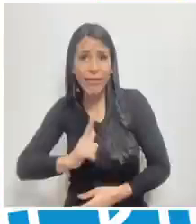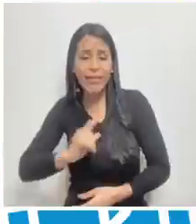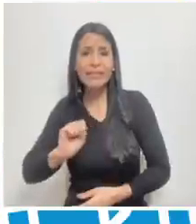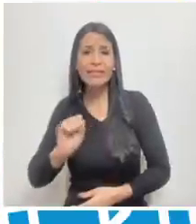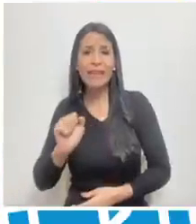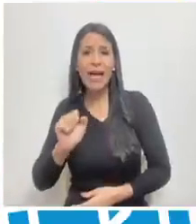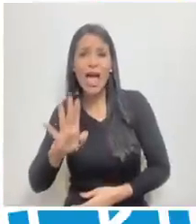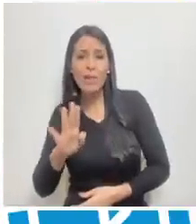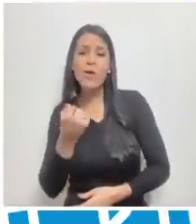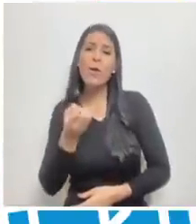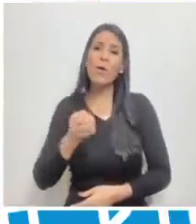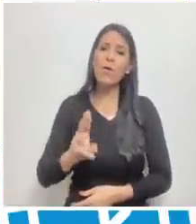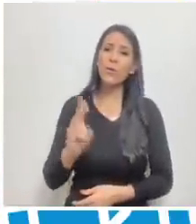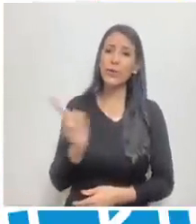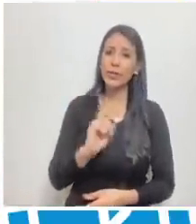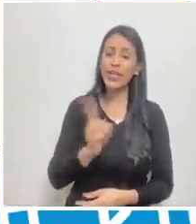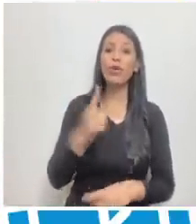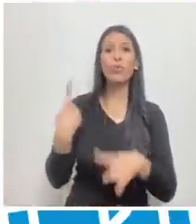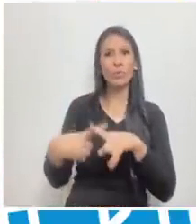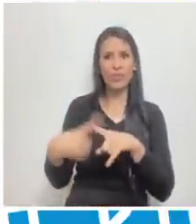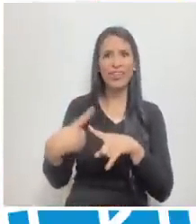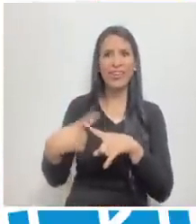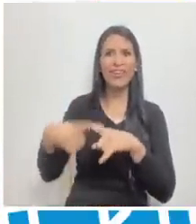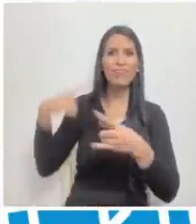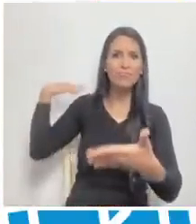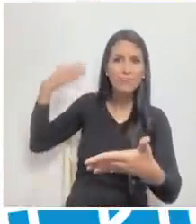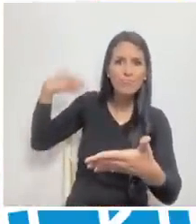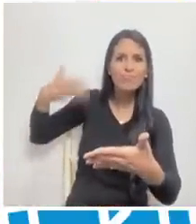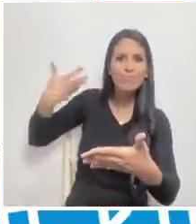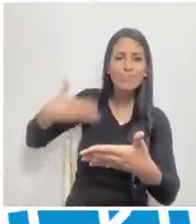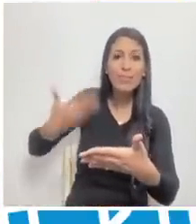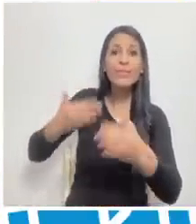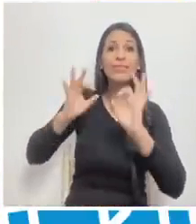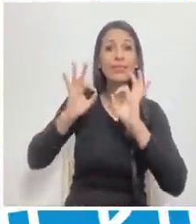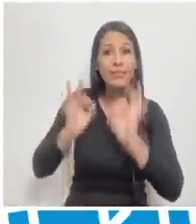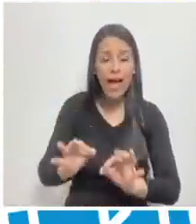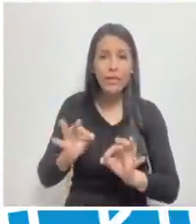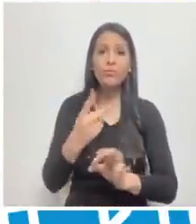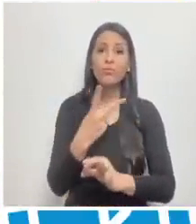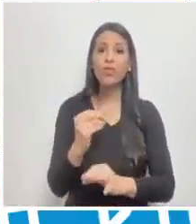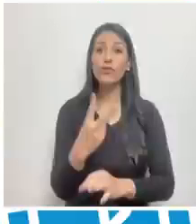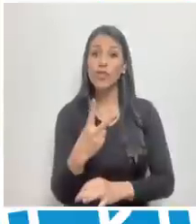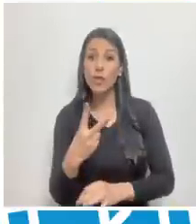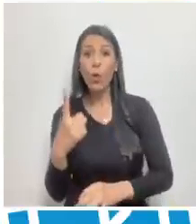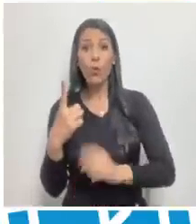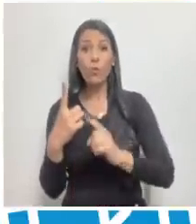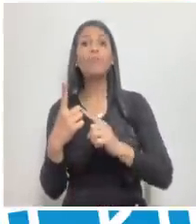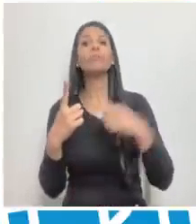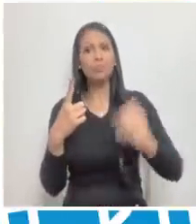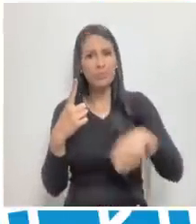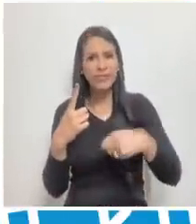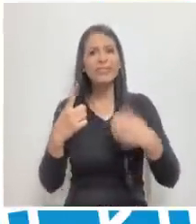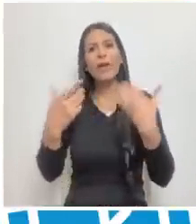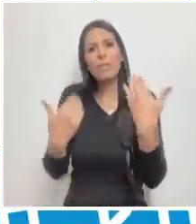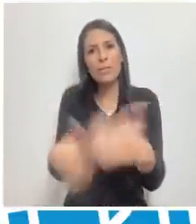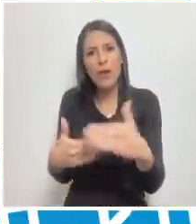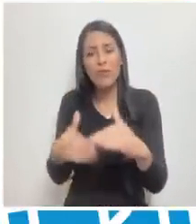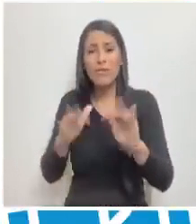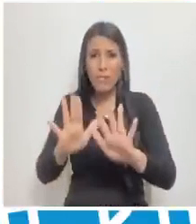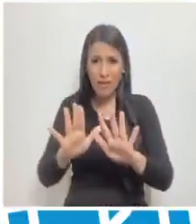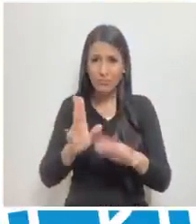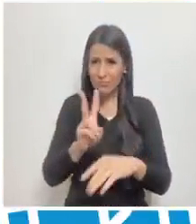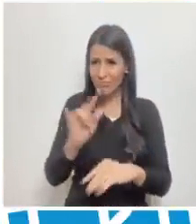histórica, deveria ter a realização da avaliação, por ser um ano ímpar, né? E se seria um